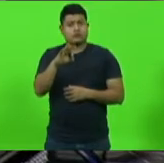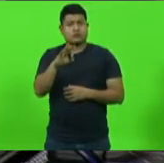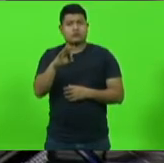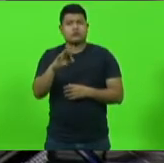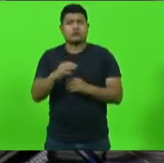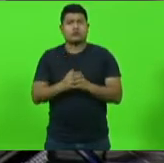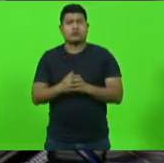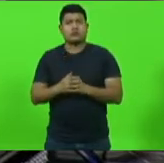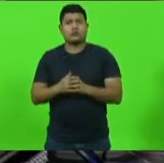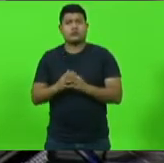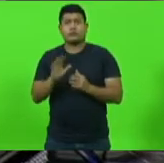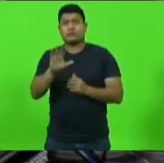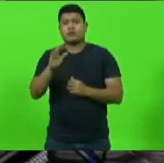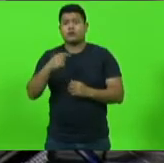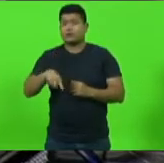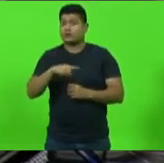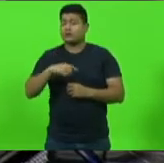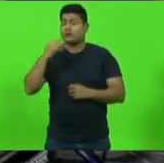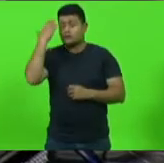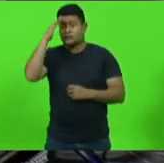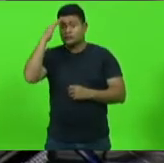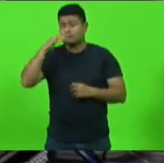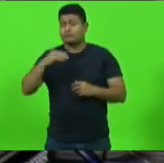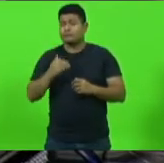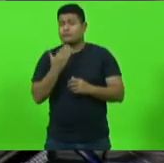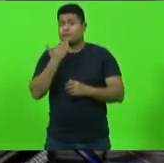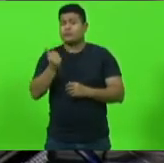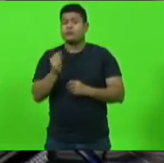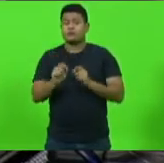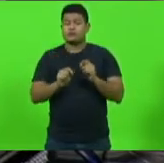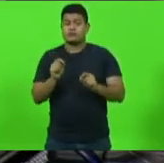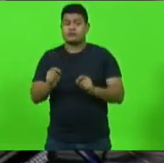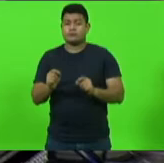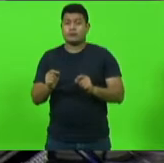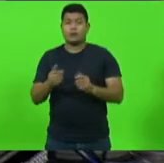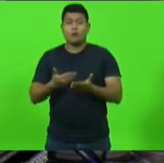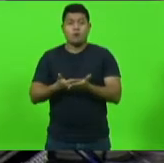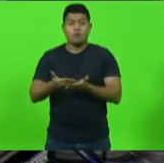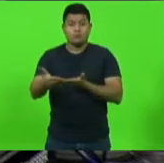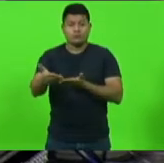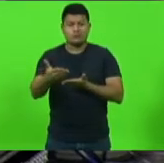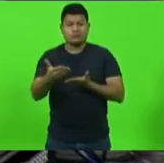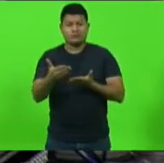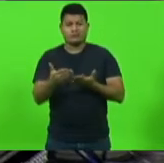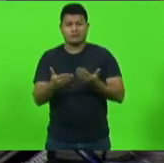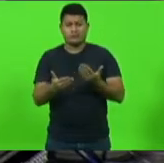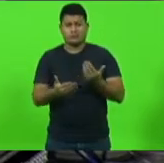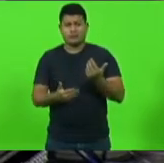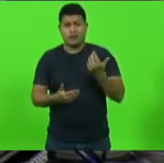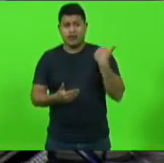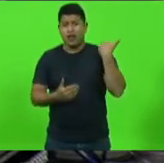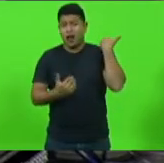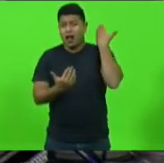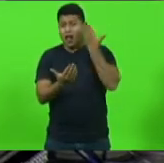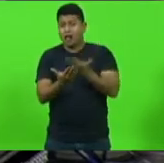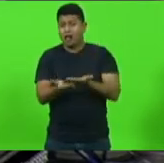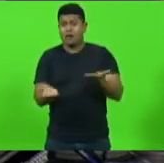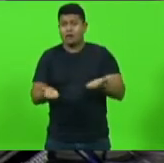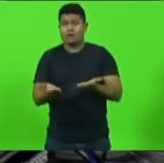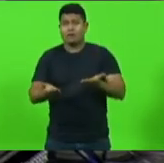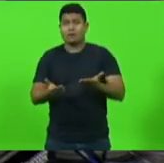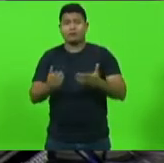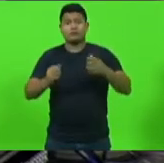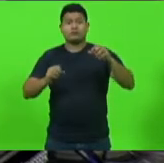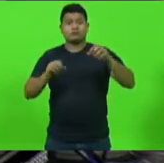E veja bem, de lá para cá, foi criado um sistema de remuneração